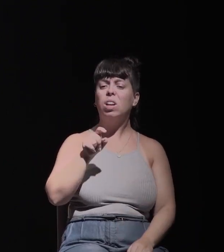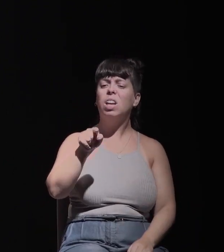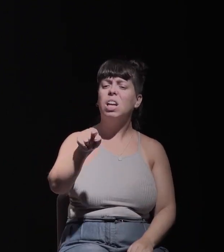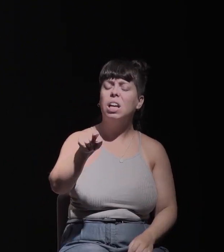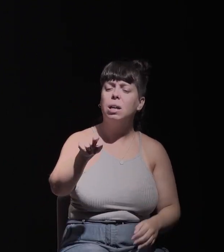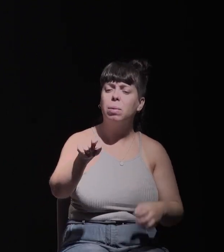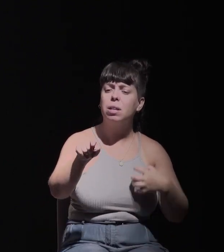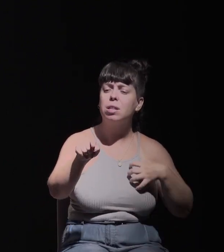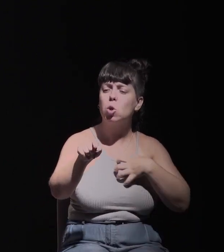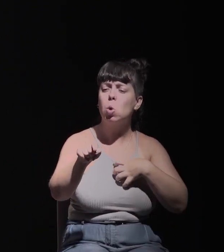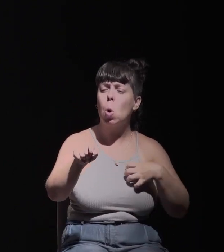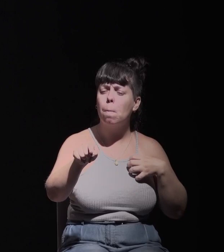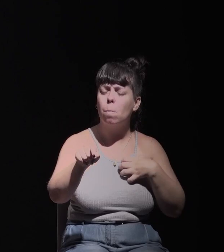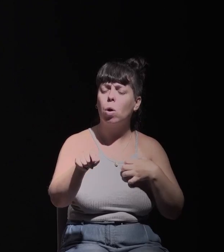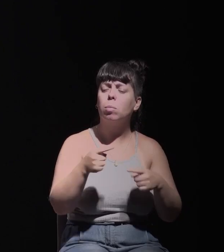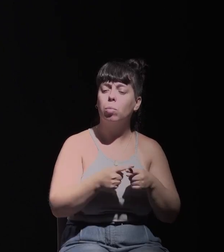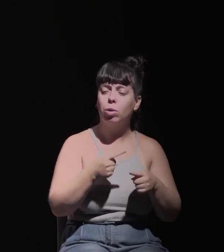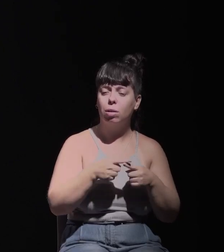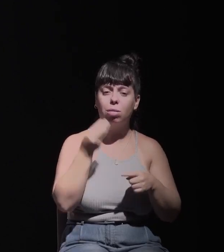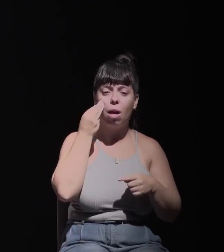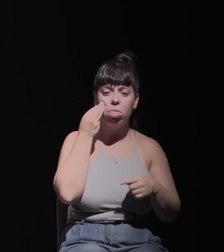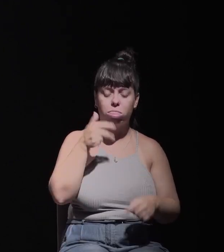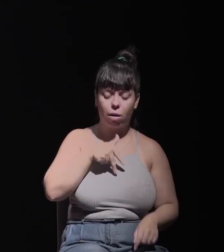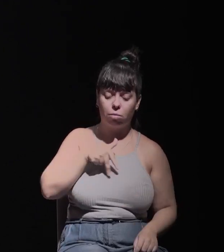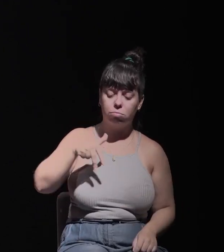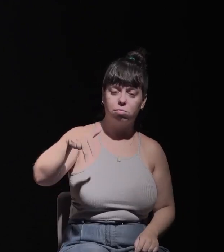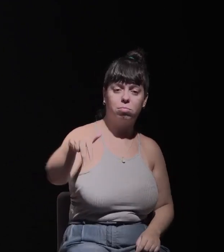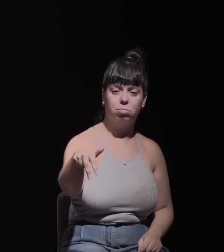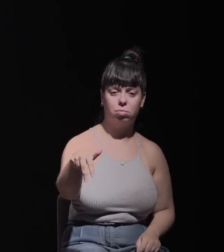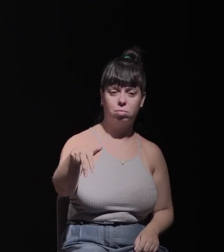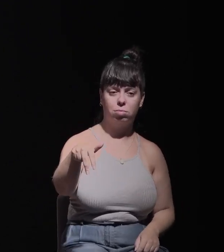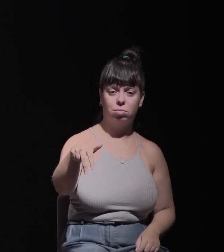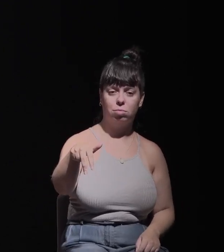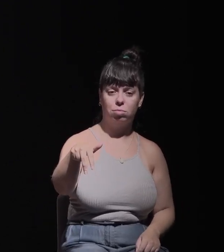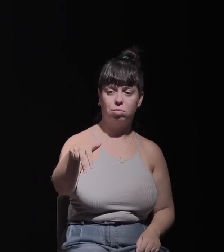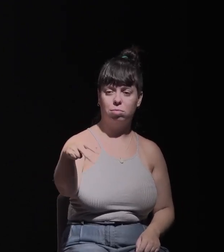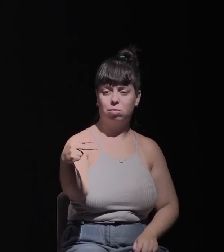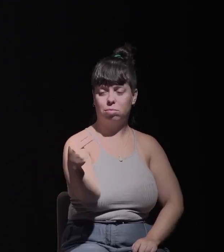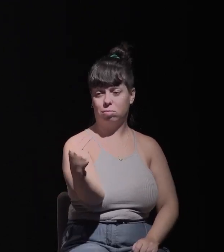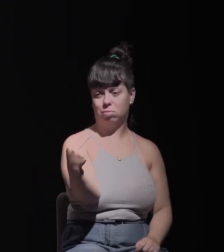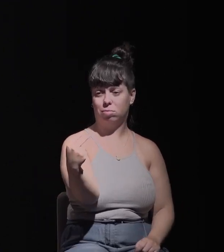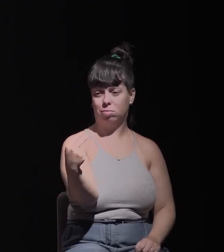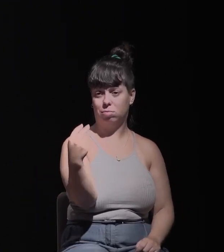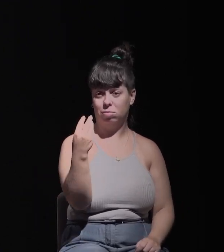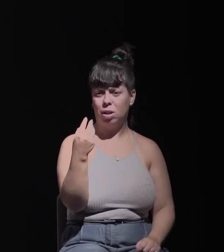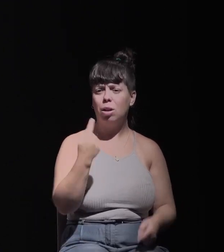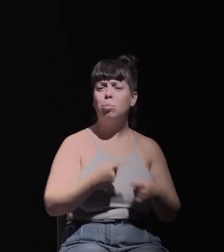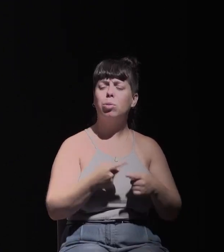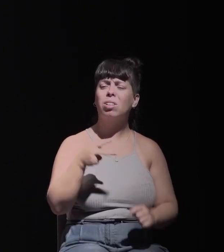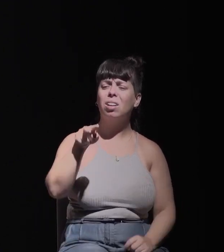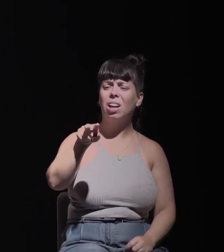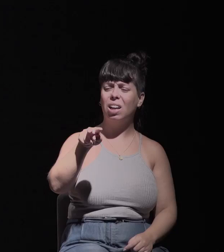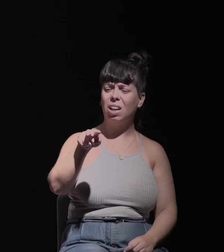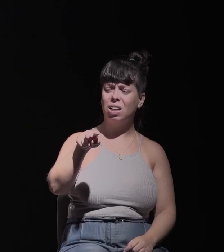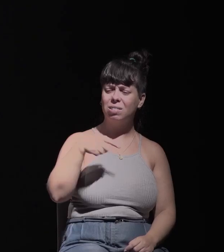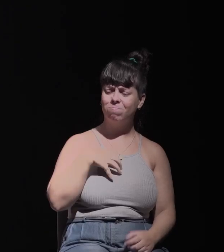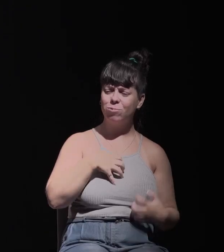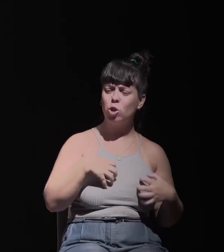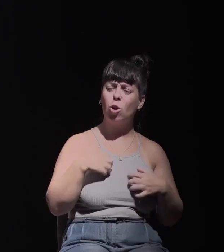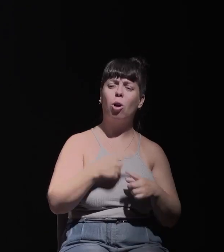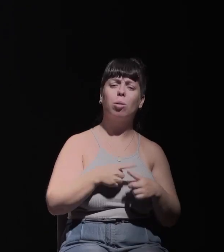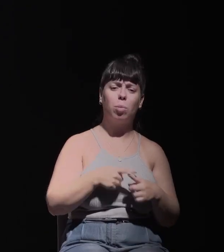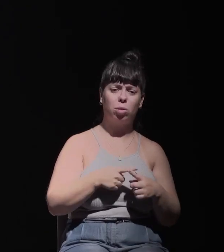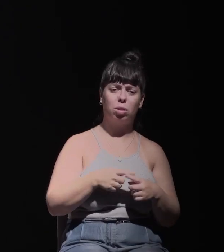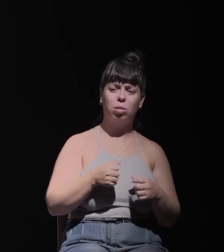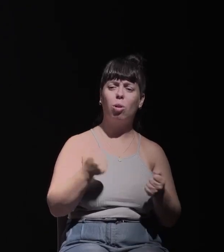Se pondo no lugar da outra pessoa. Porque é disso que se trata, né? Quais são os incômodos? Quais são as barreiras? Do que a gente está